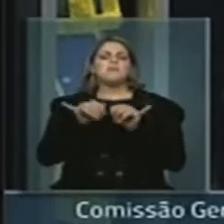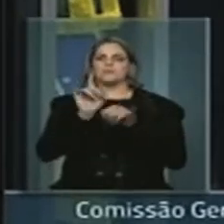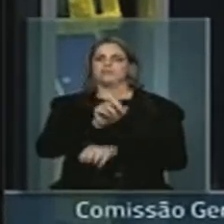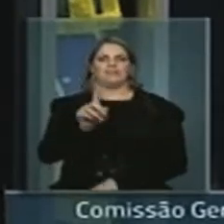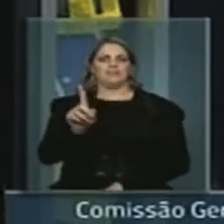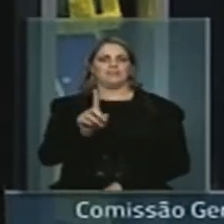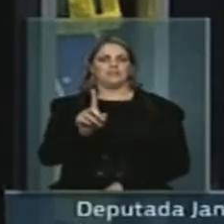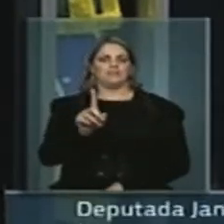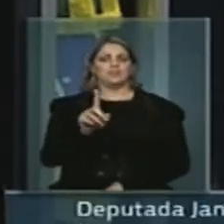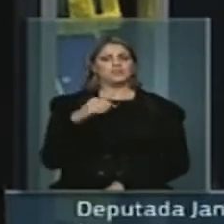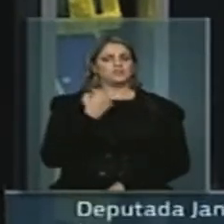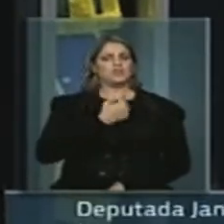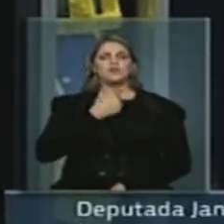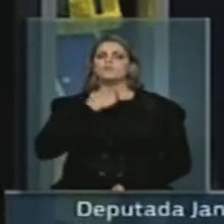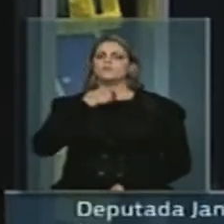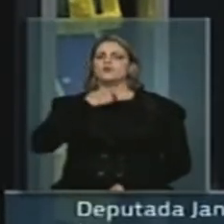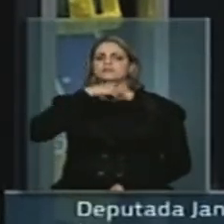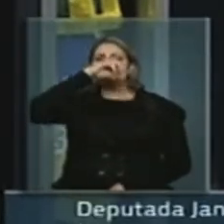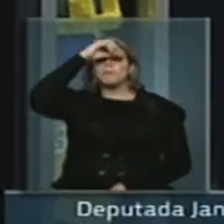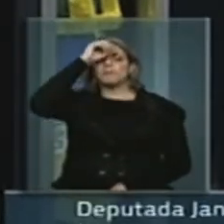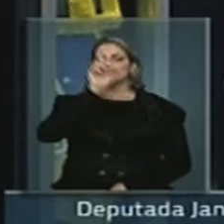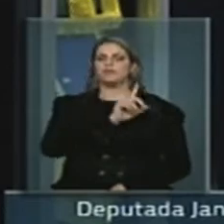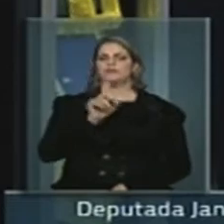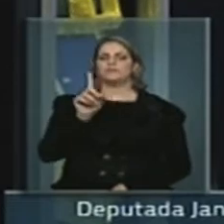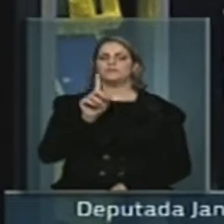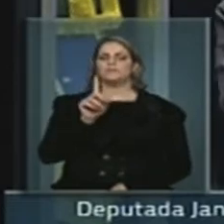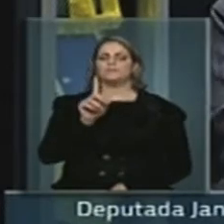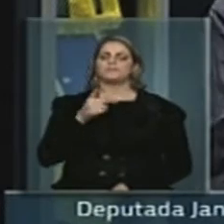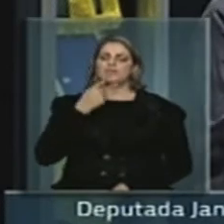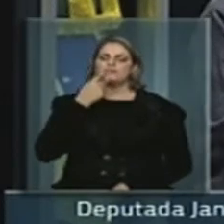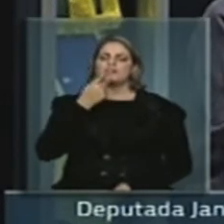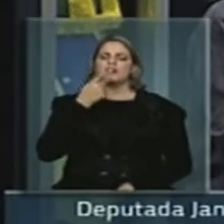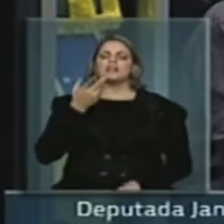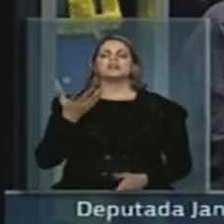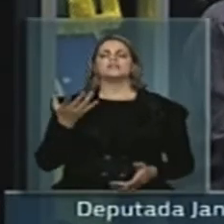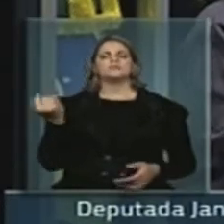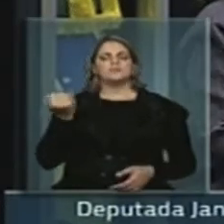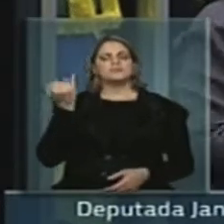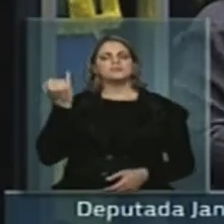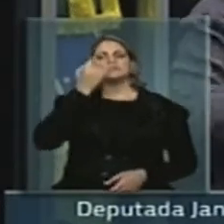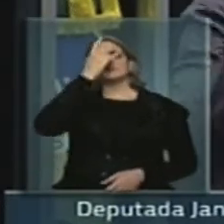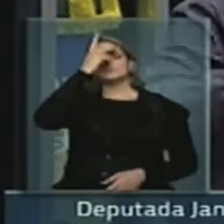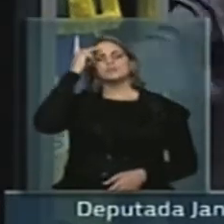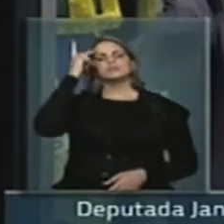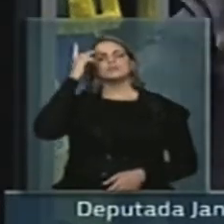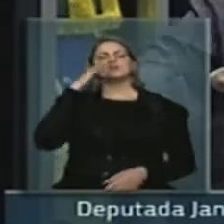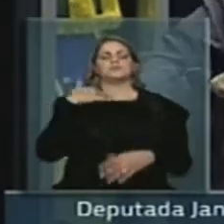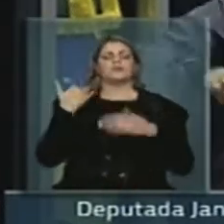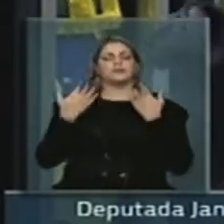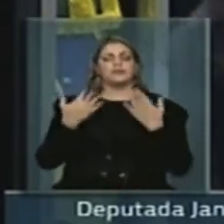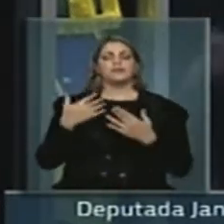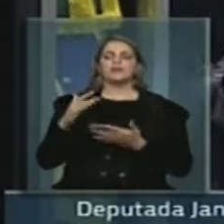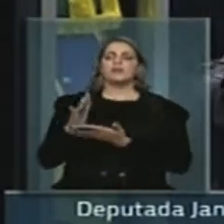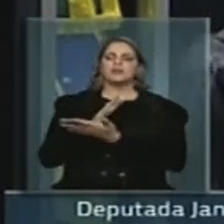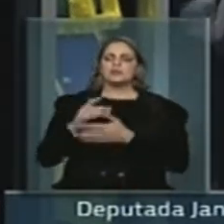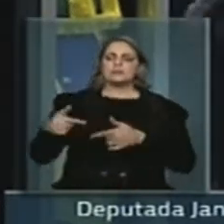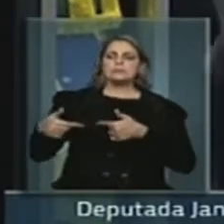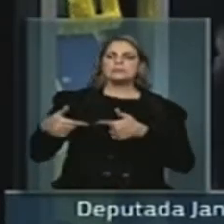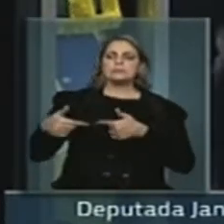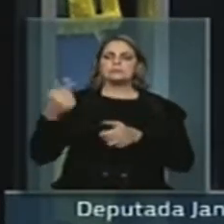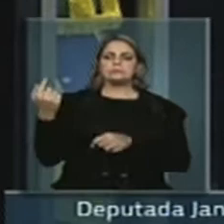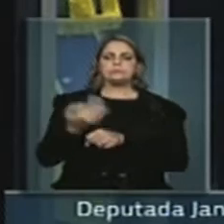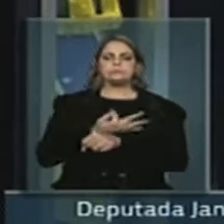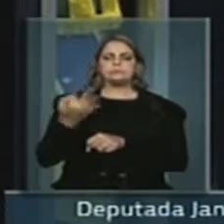o direito de sermos ingênuos nisso. Quero homenagear os que tombaram, quero homenagear os que continuam na luta, resistindo e